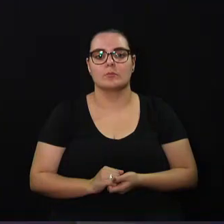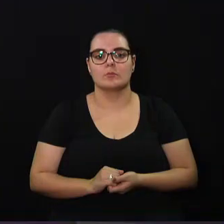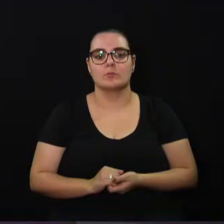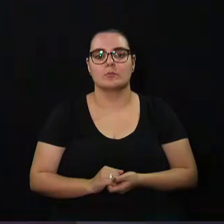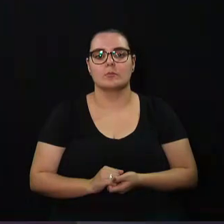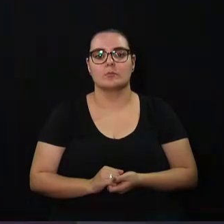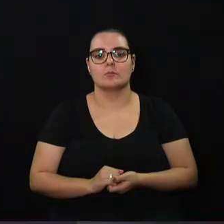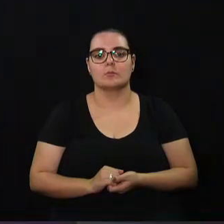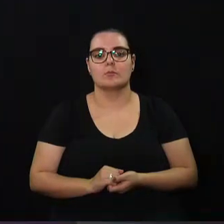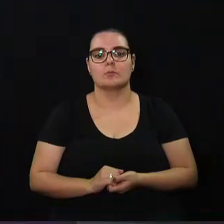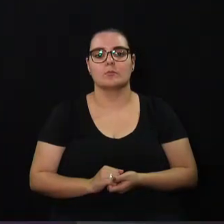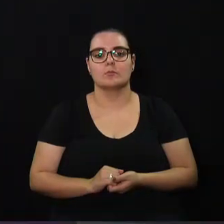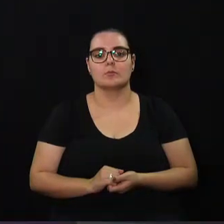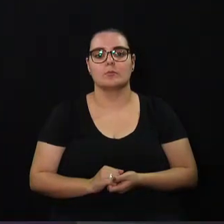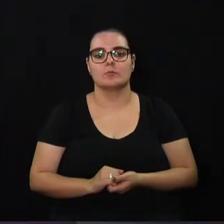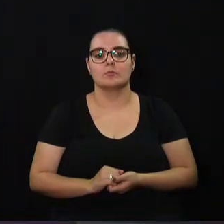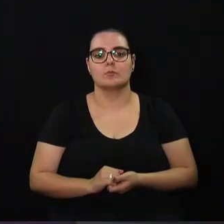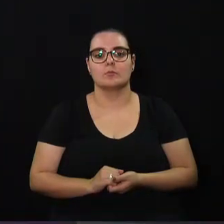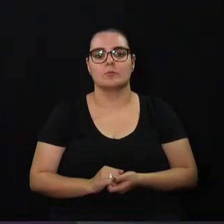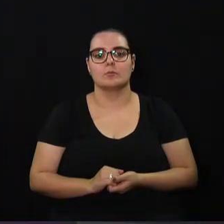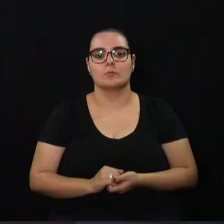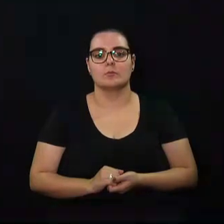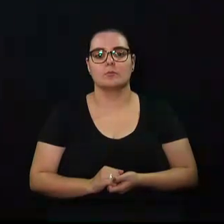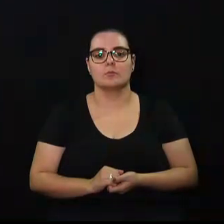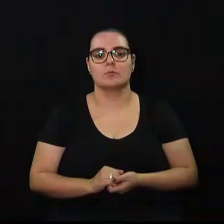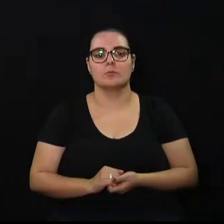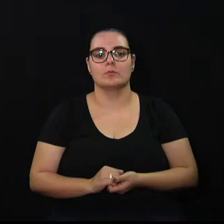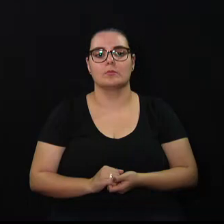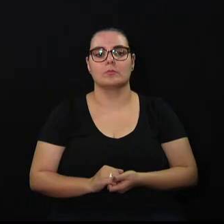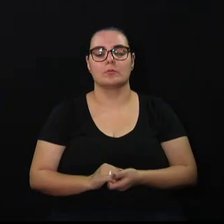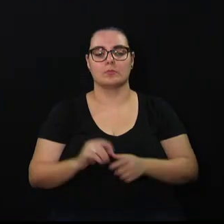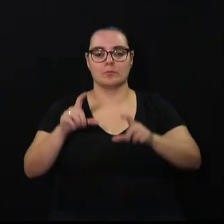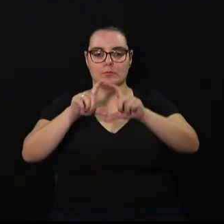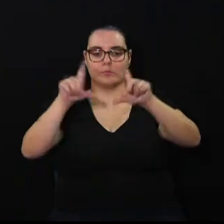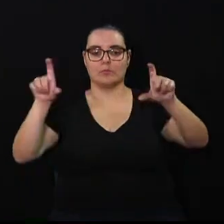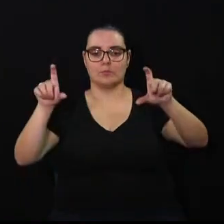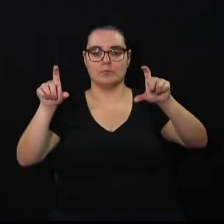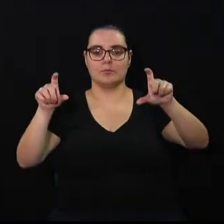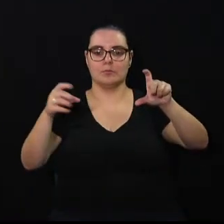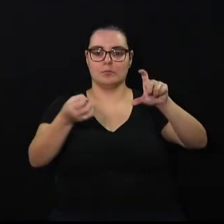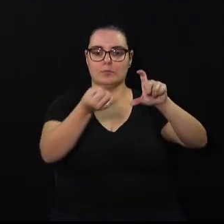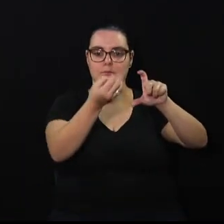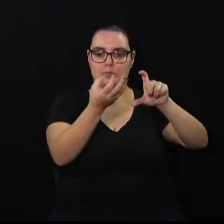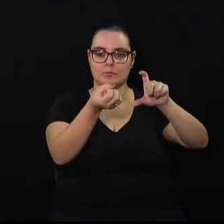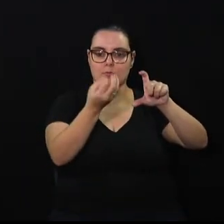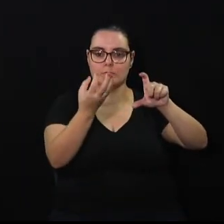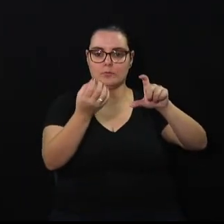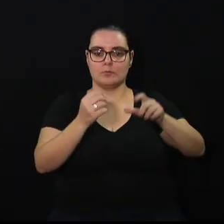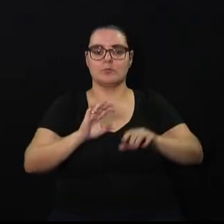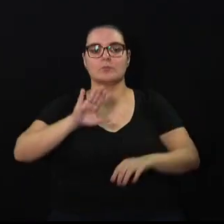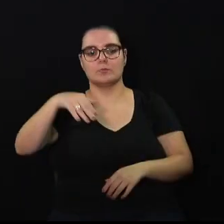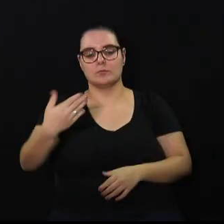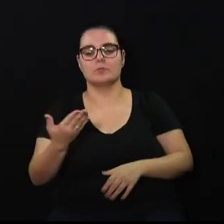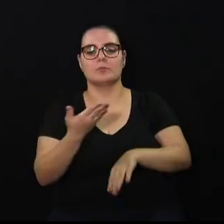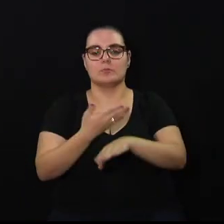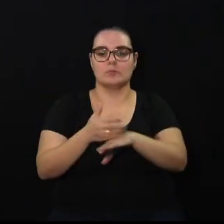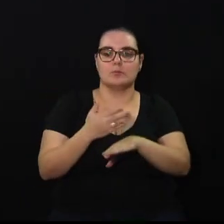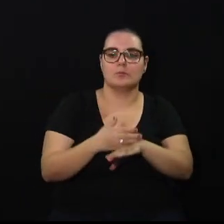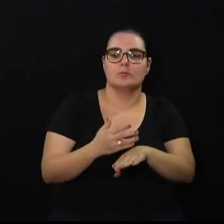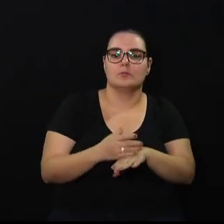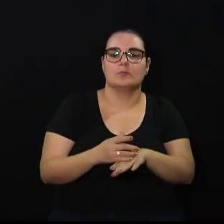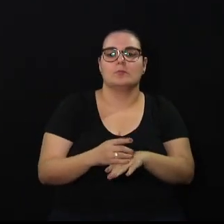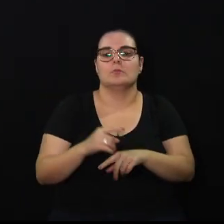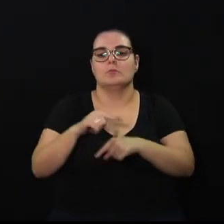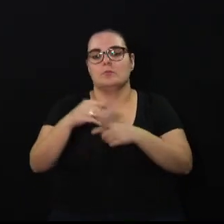essa é uma folha de registro nosso né então é a primeira resposta que que é isso é quando a gente treina na primeira vez em sessão